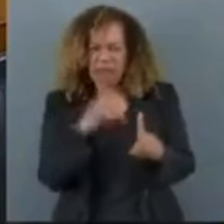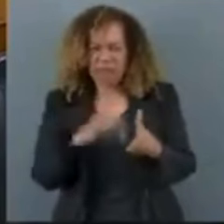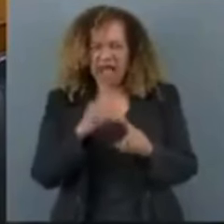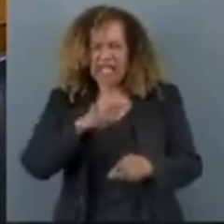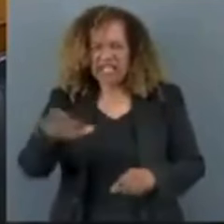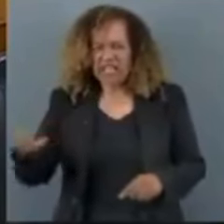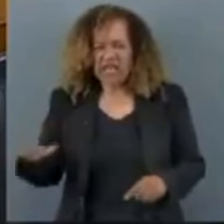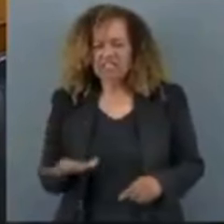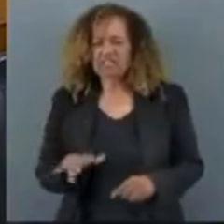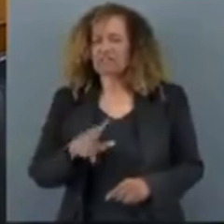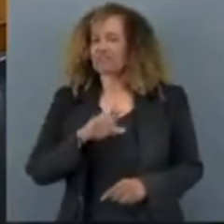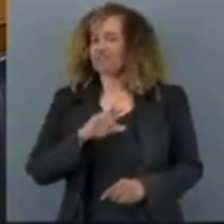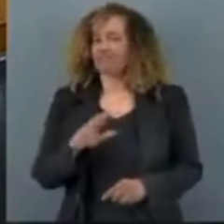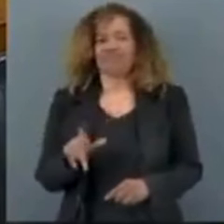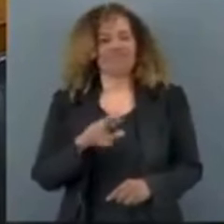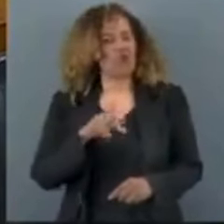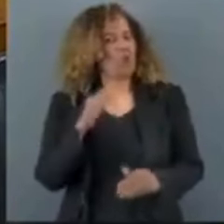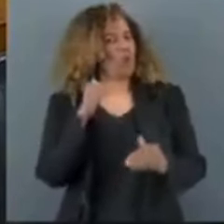fazer parte.